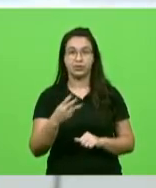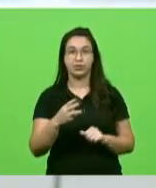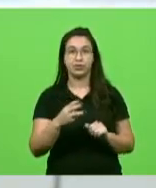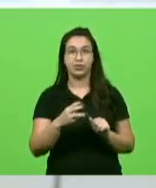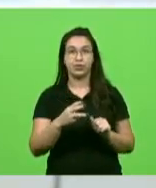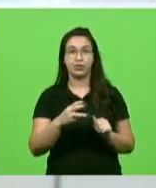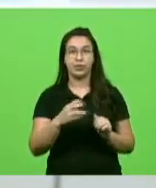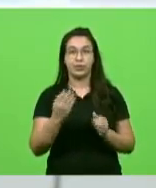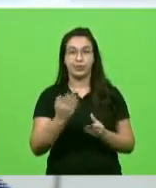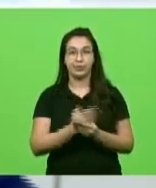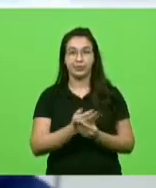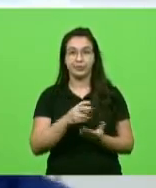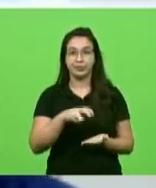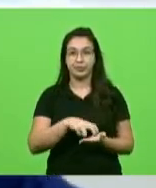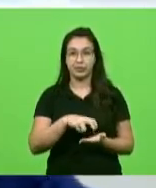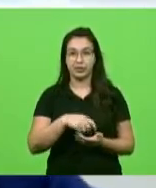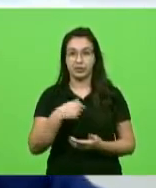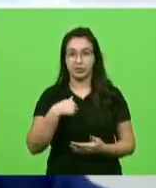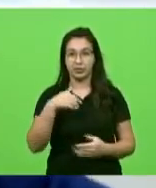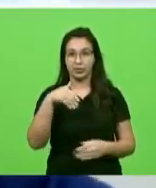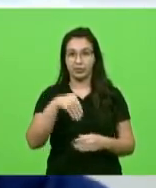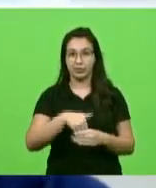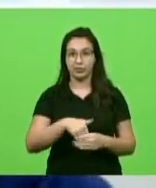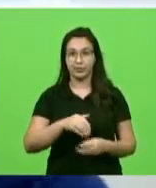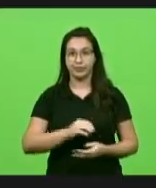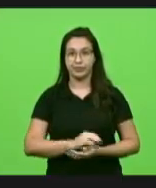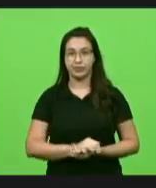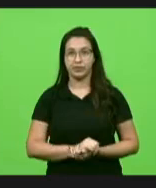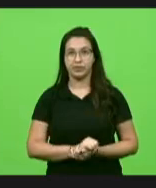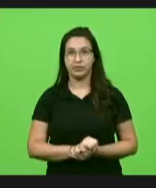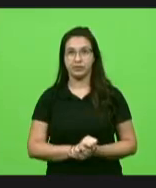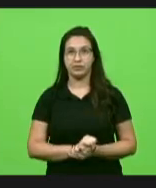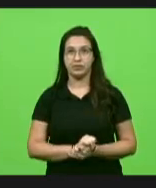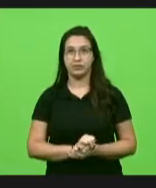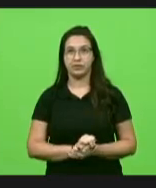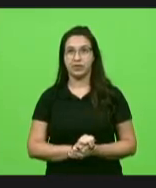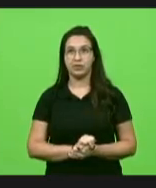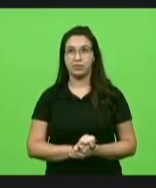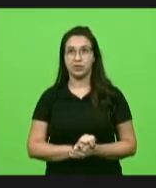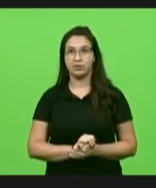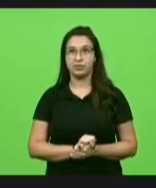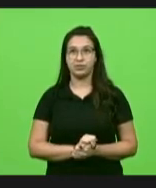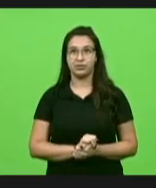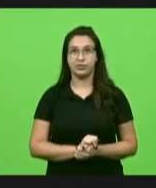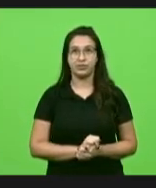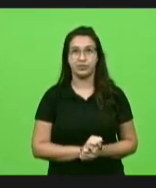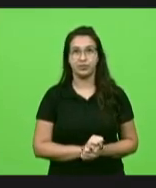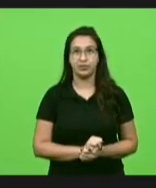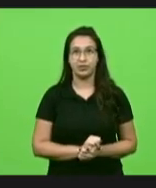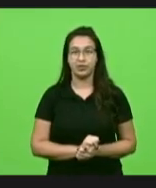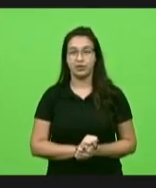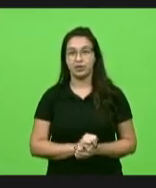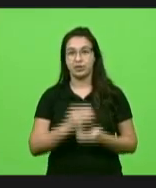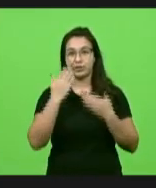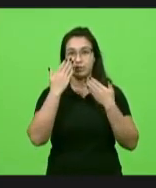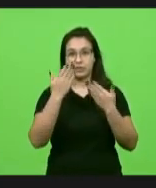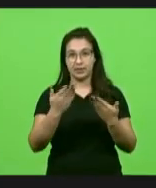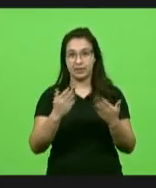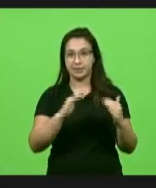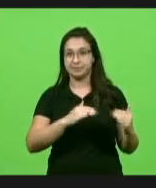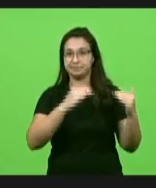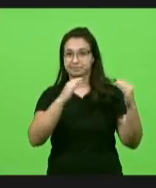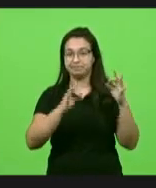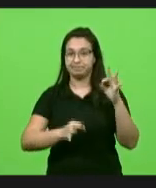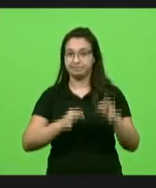é como voto seu presidente muito obrigado desembargadora Sônia transformar a infestação ao silêncio então